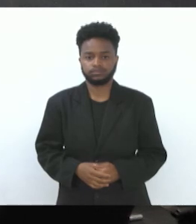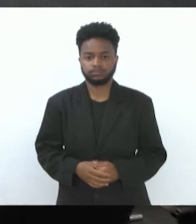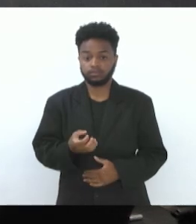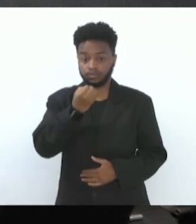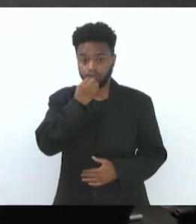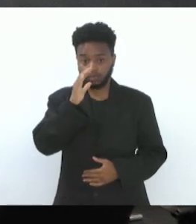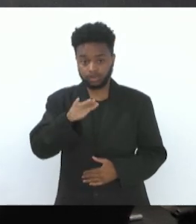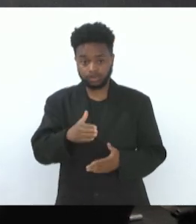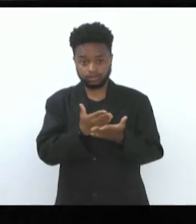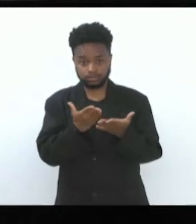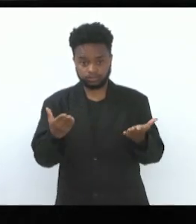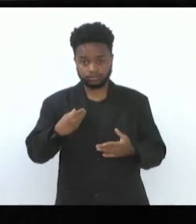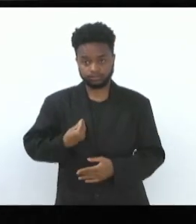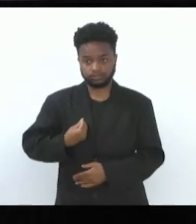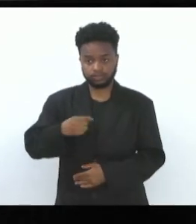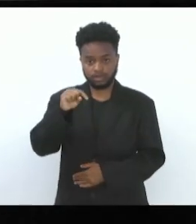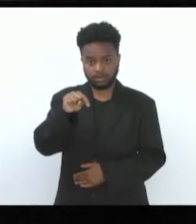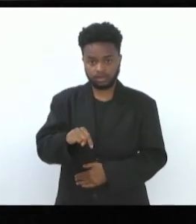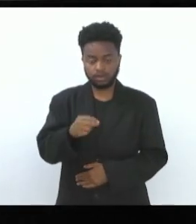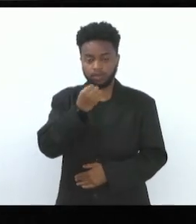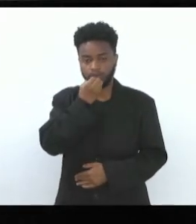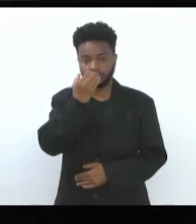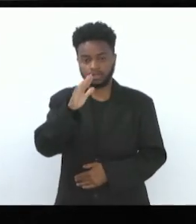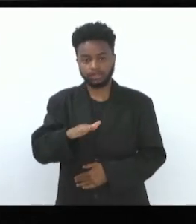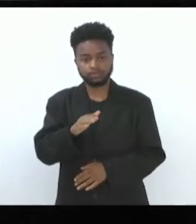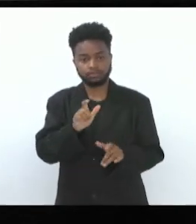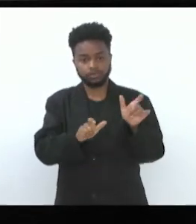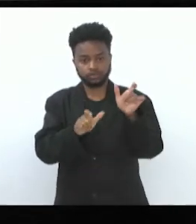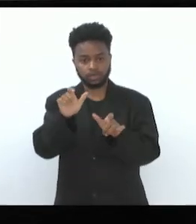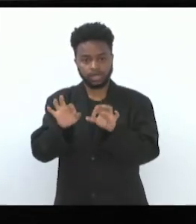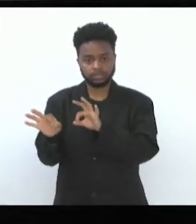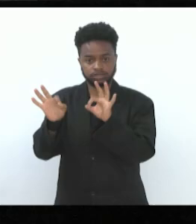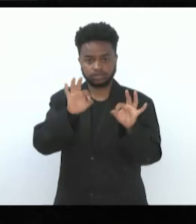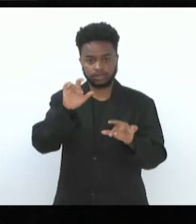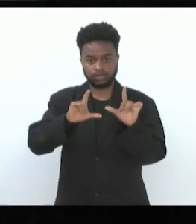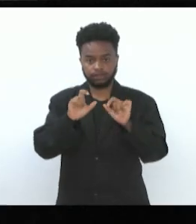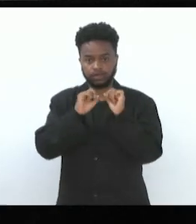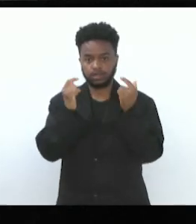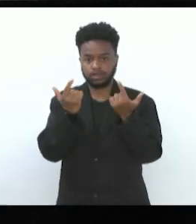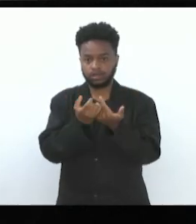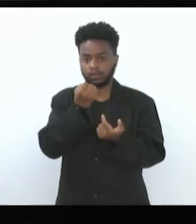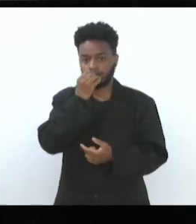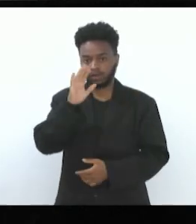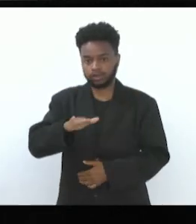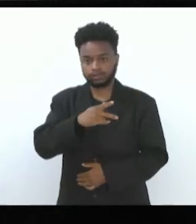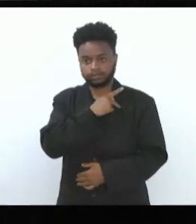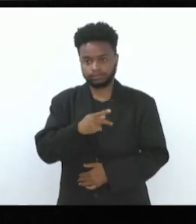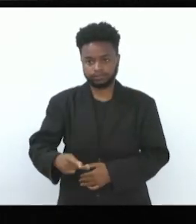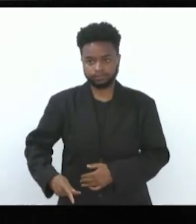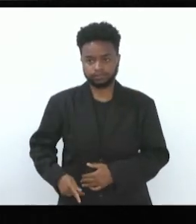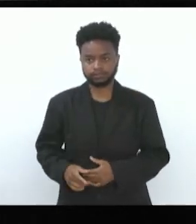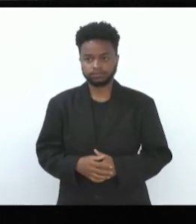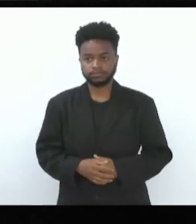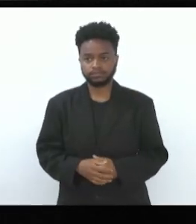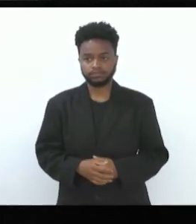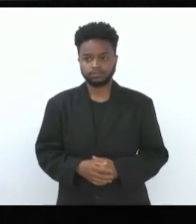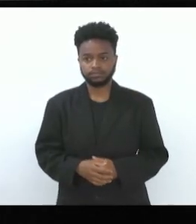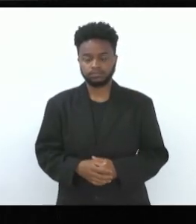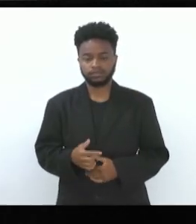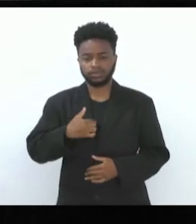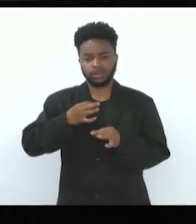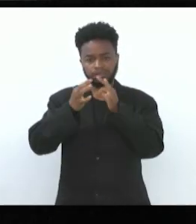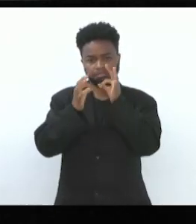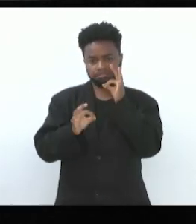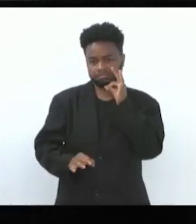Boa tarde a todos presentes, boa tarde quem acompanha pela TV Alerj, boa tarde, presidente. Não vou me